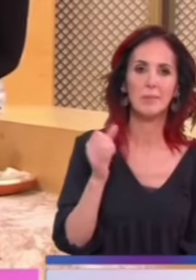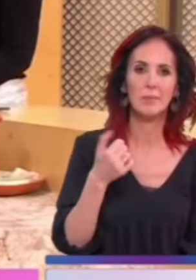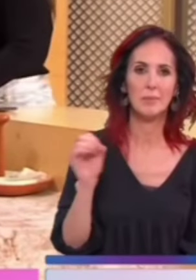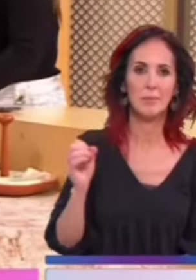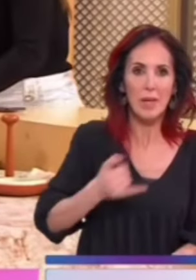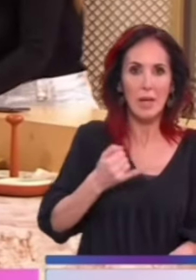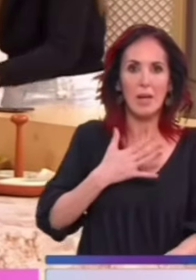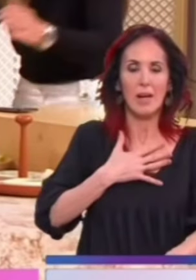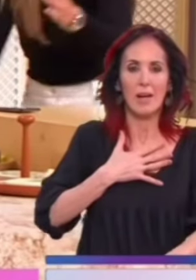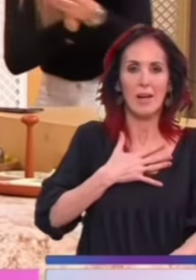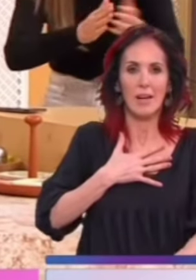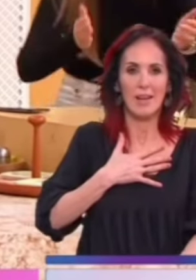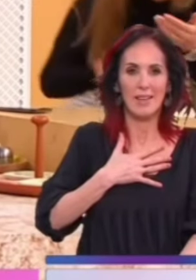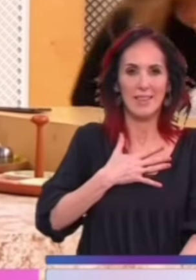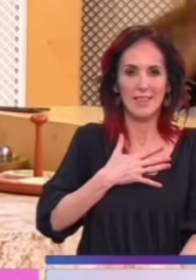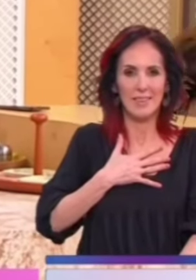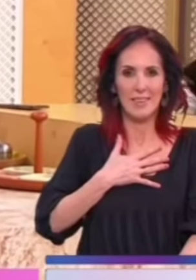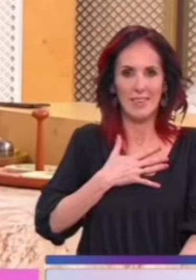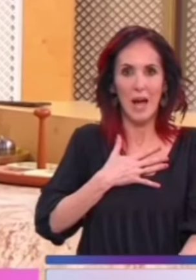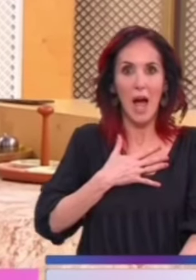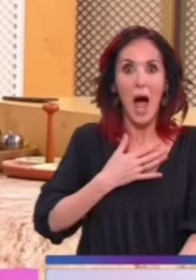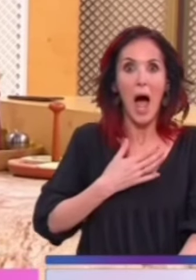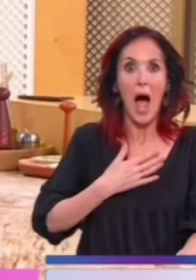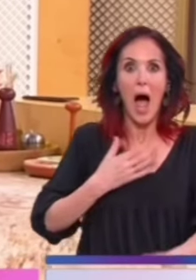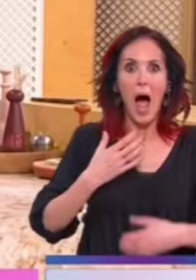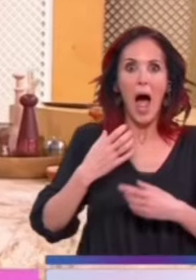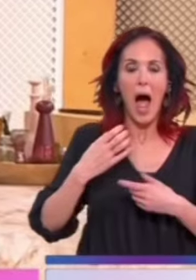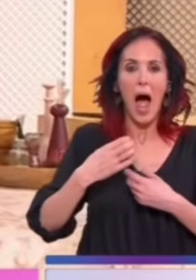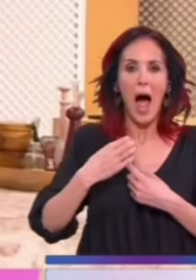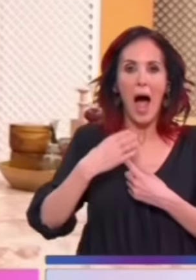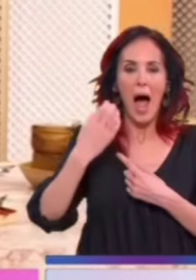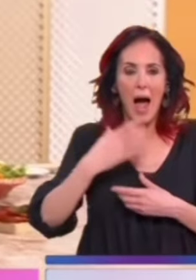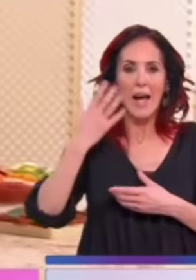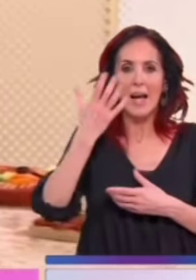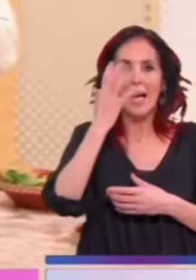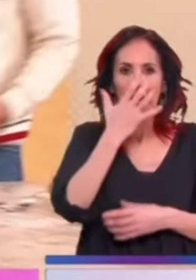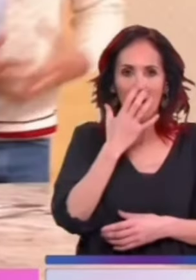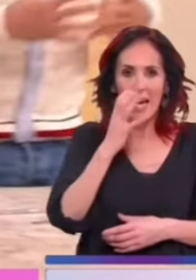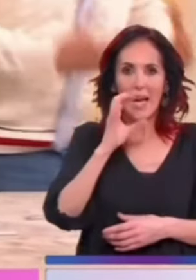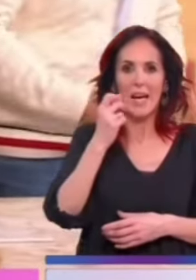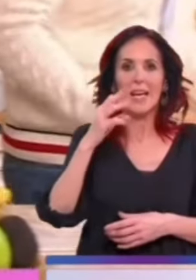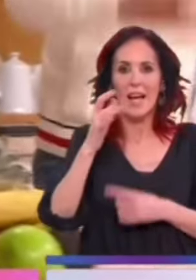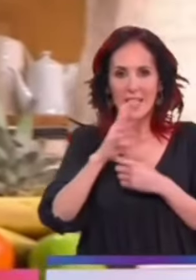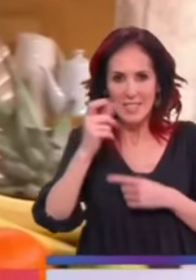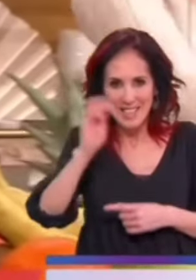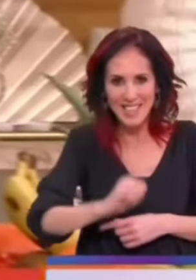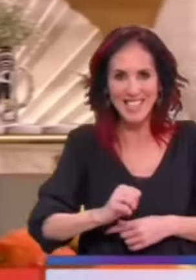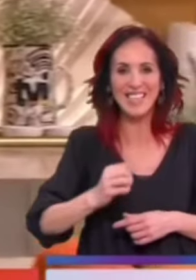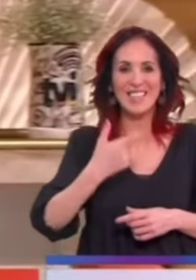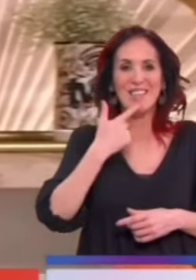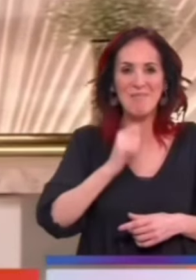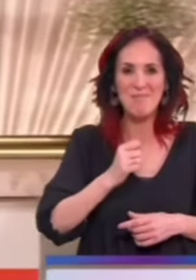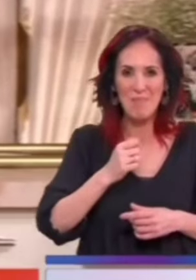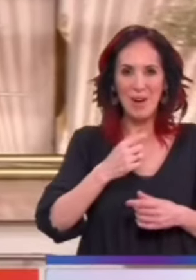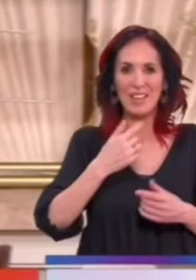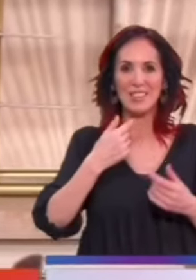761-200-500. É muito... Caralho, caraças, Manel, não aguento! Não pode ser todos os dias isto!